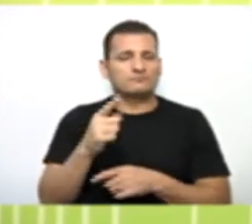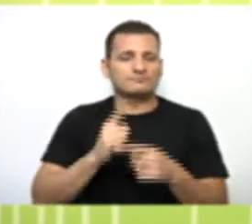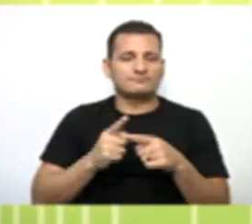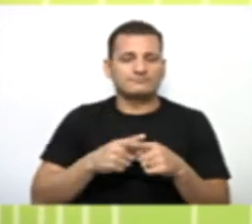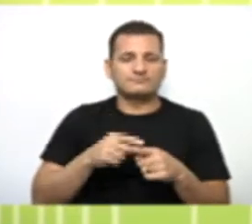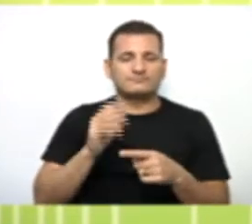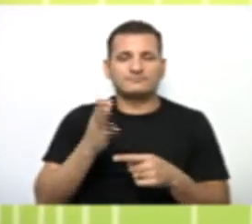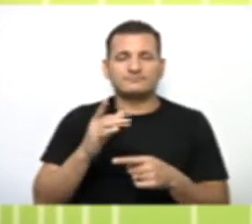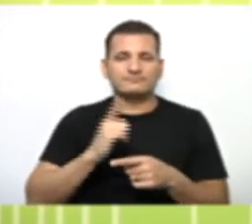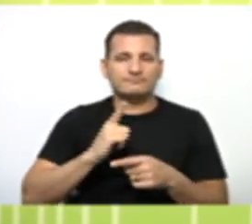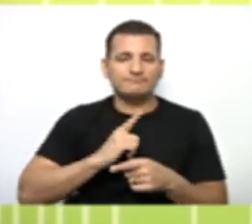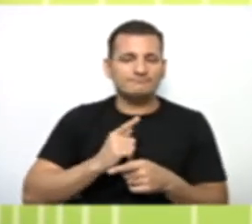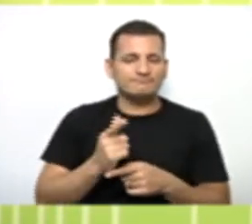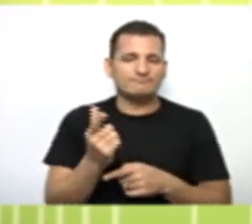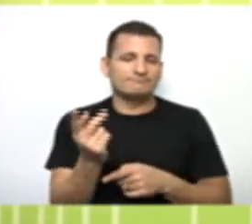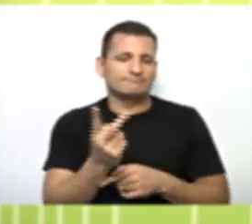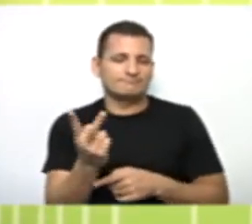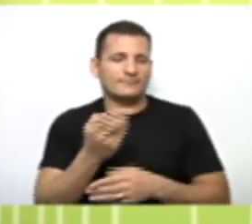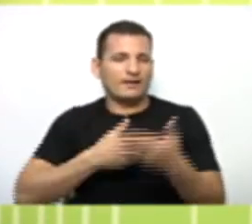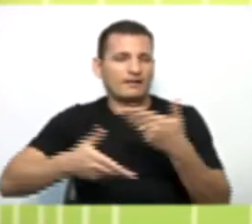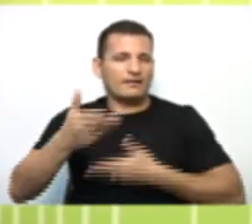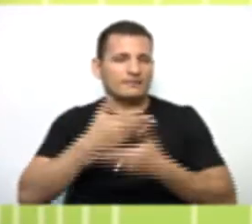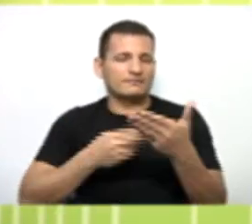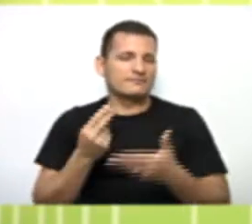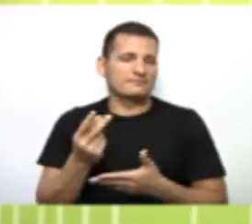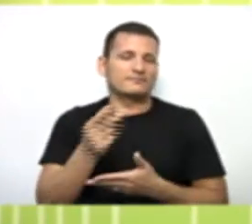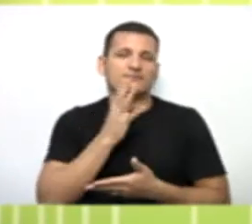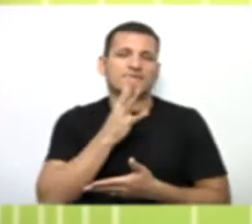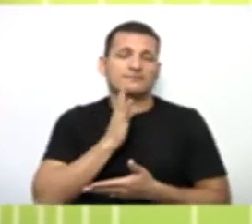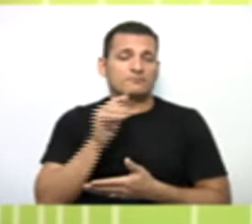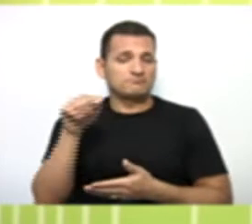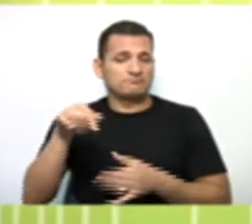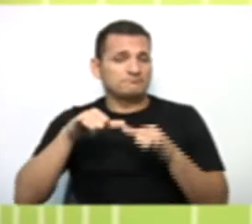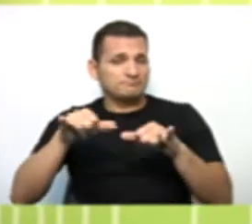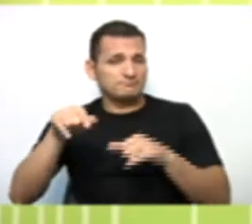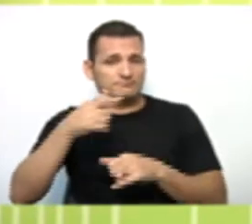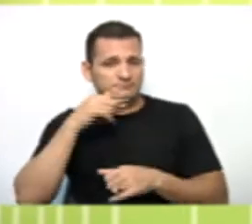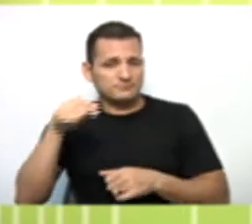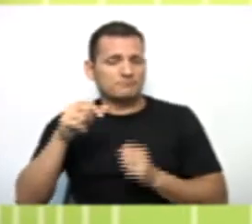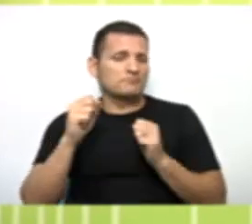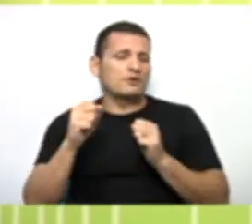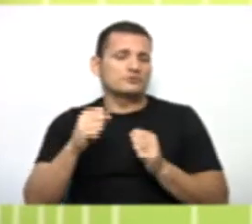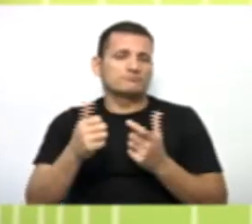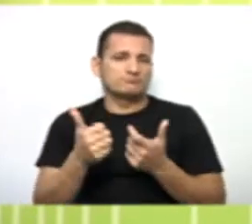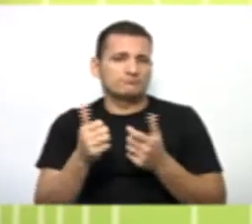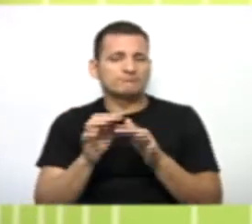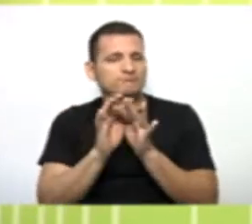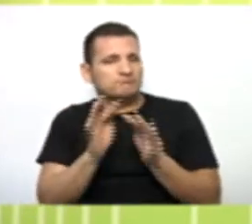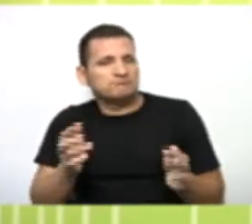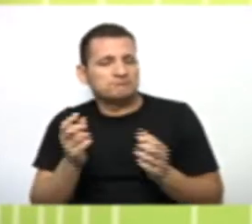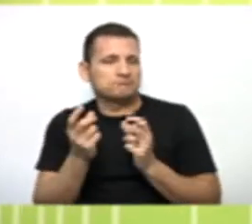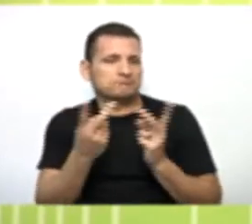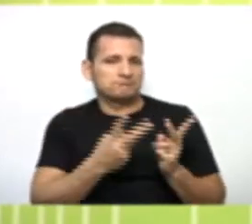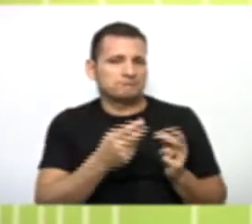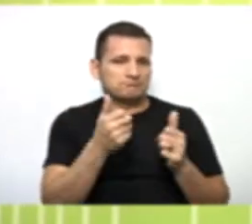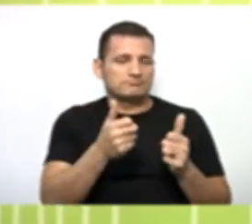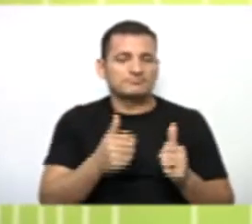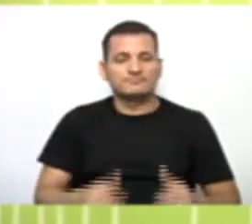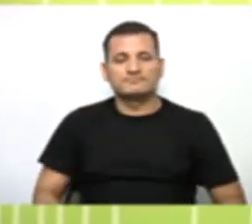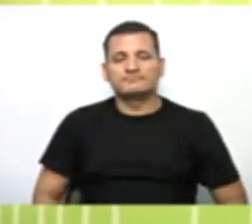haver esse relacionamento anterior, o dono do mercadinho, da mercearia, pode acabar cedendo, tá